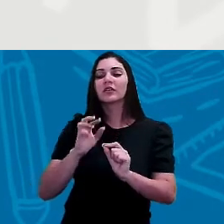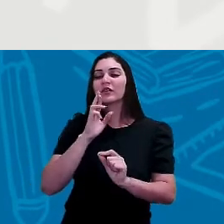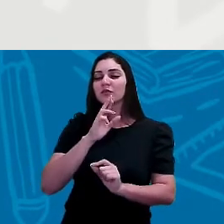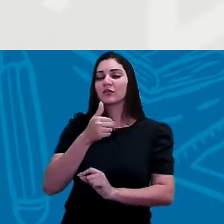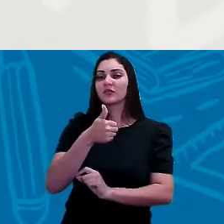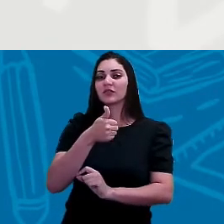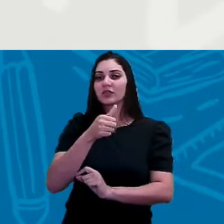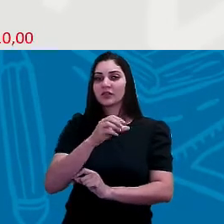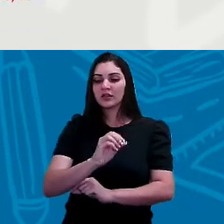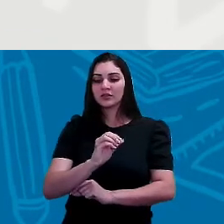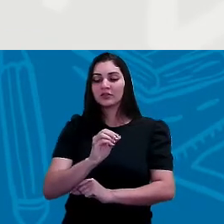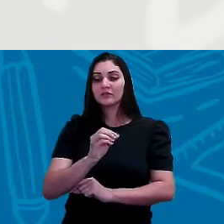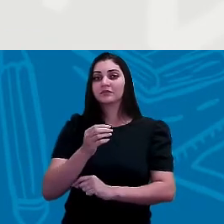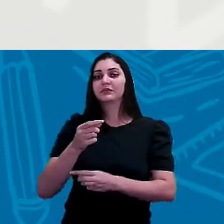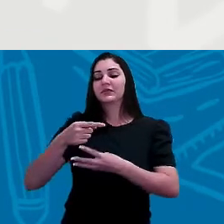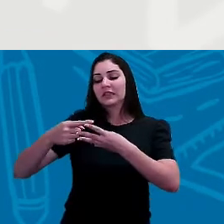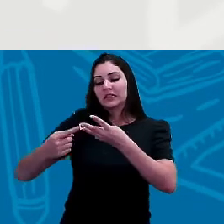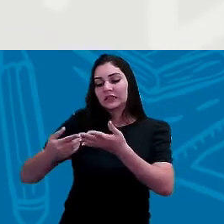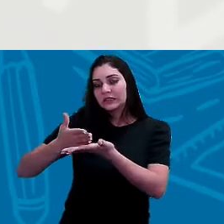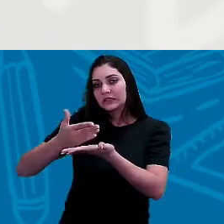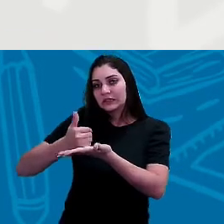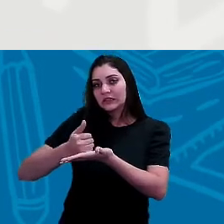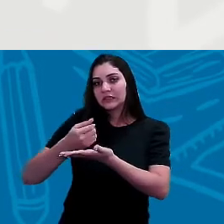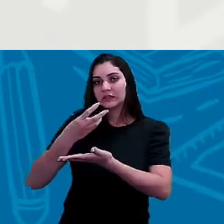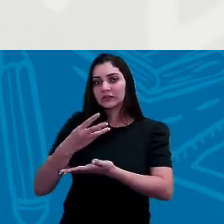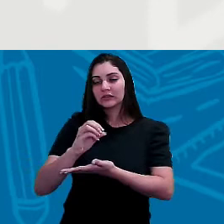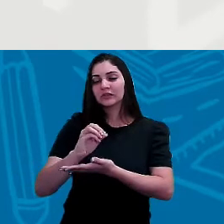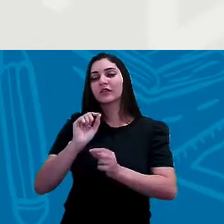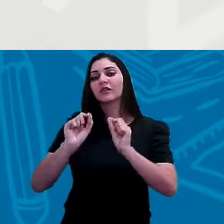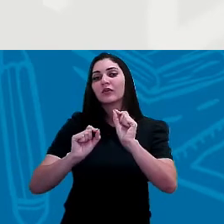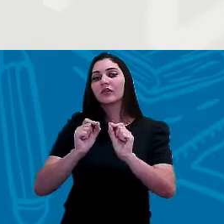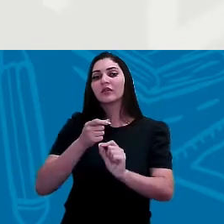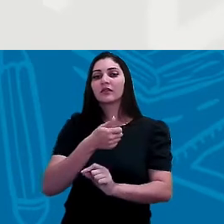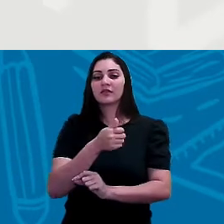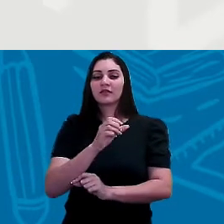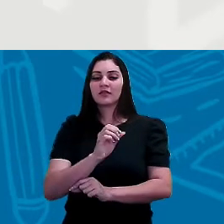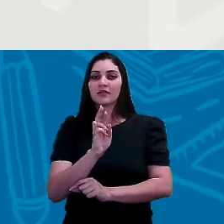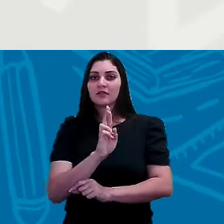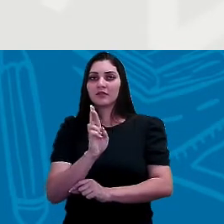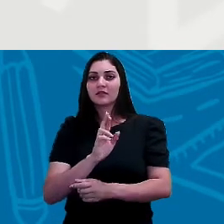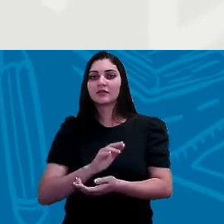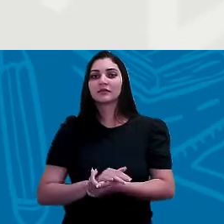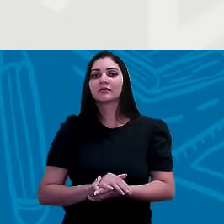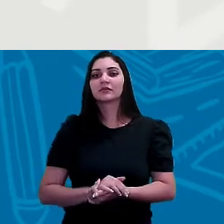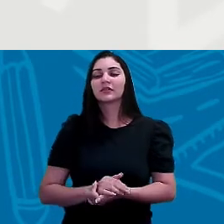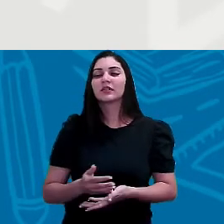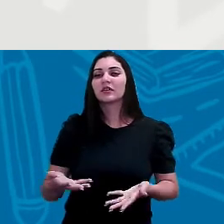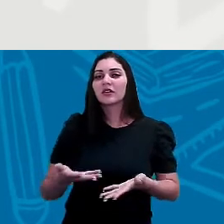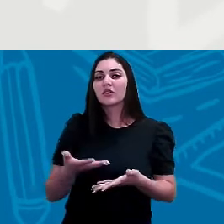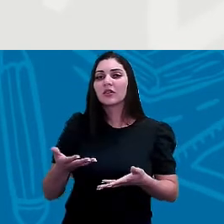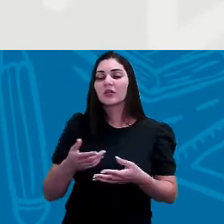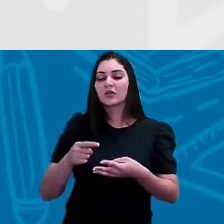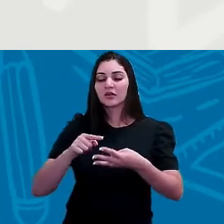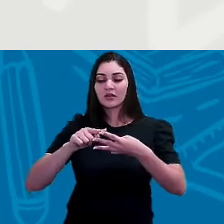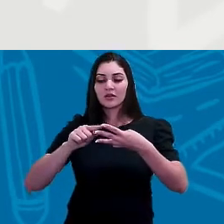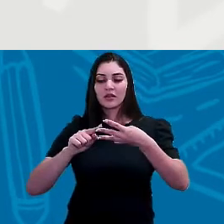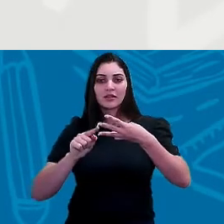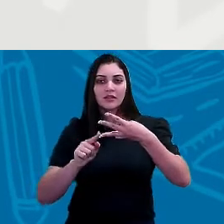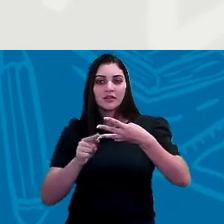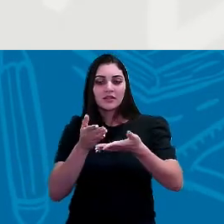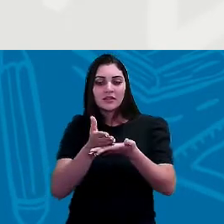Então, a terça parte de R$30 vai ser R$10. A terça parte de